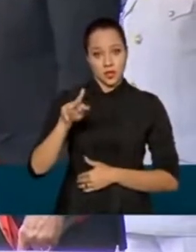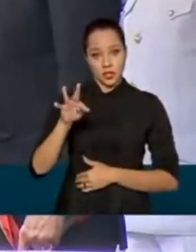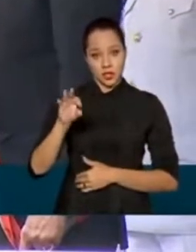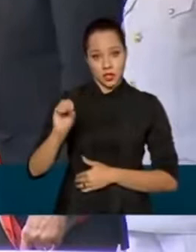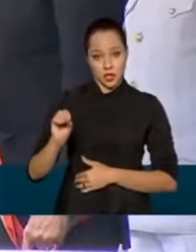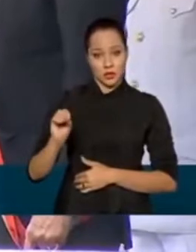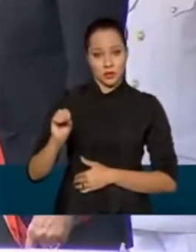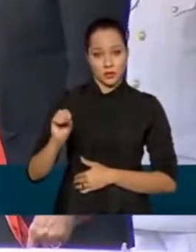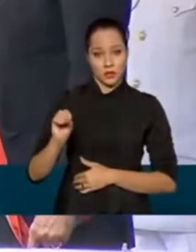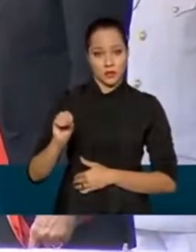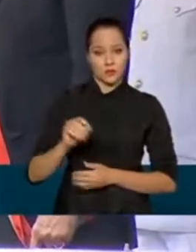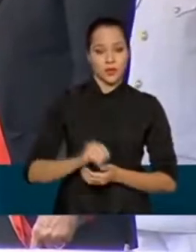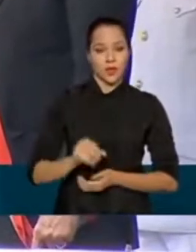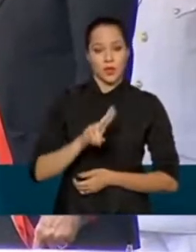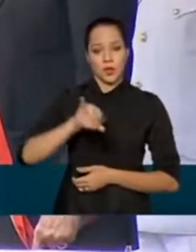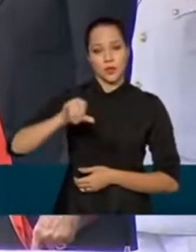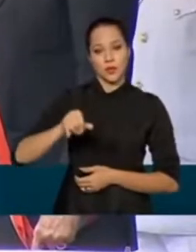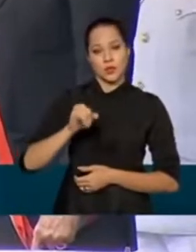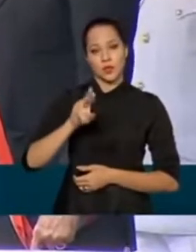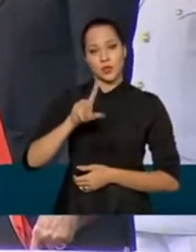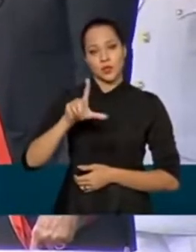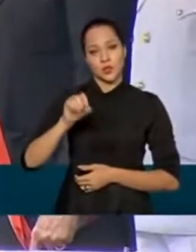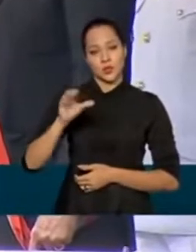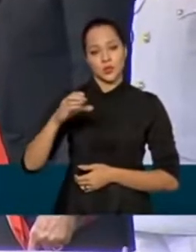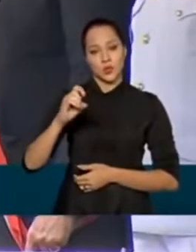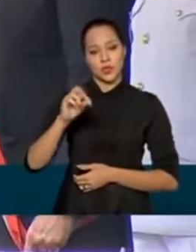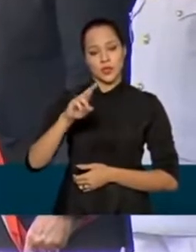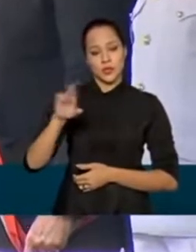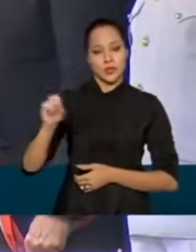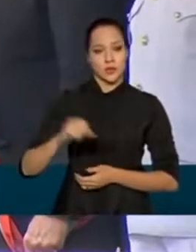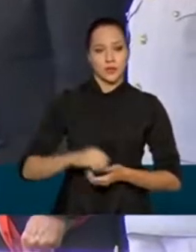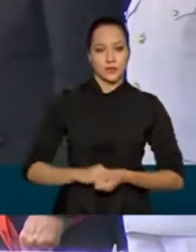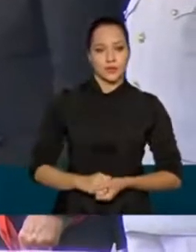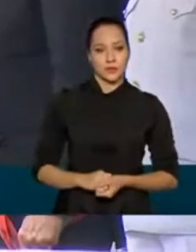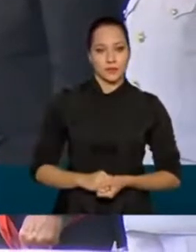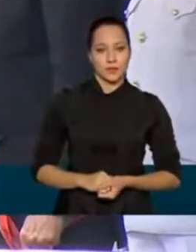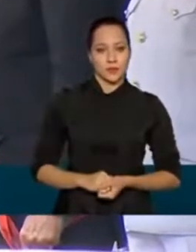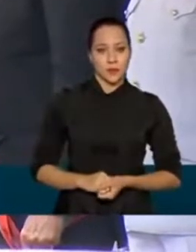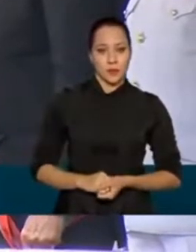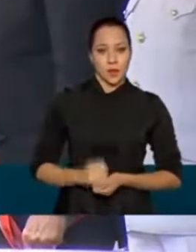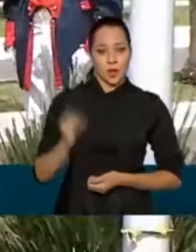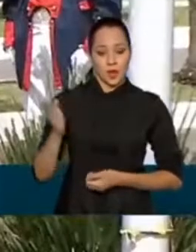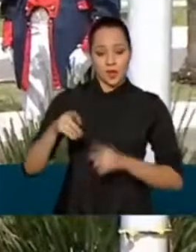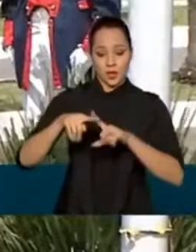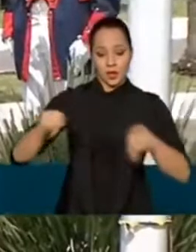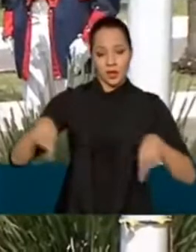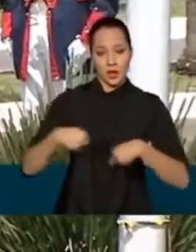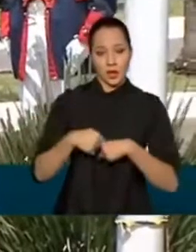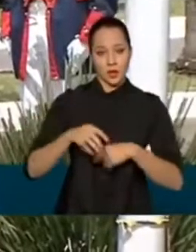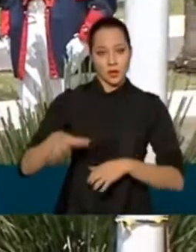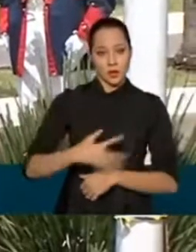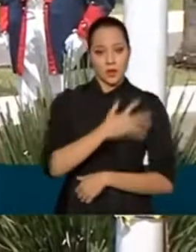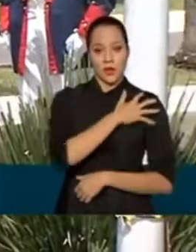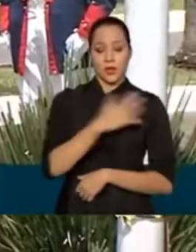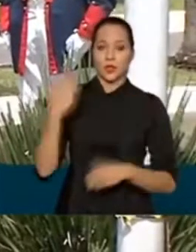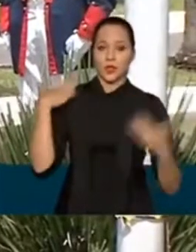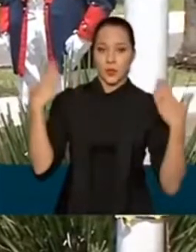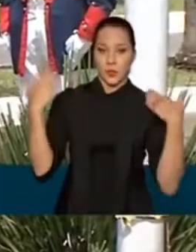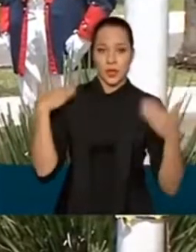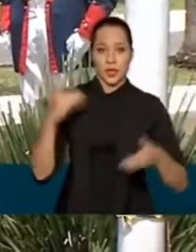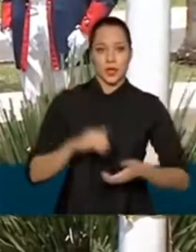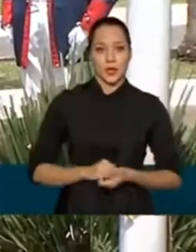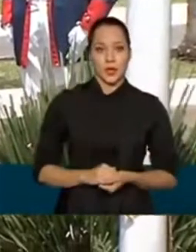naval infante Júlio César Souza da Silva, caverna mestra do gabinete do comandante da Marinha,